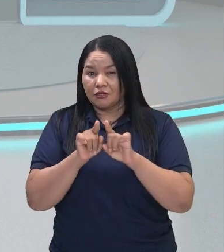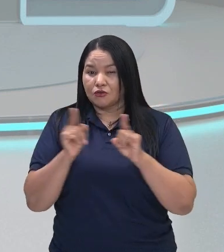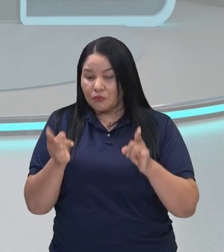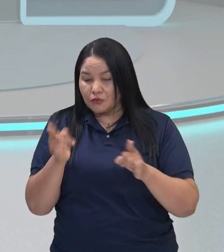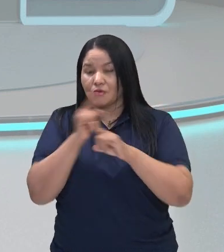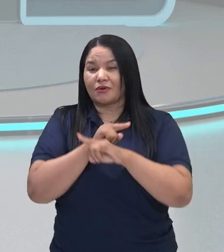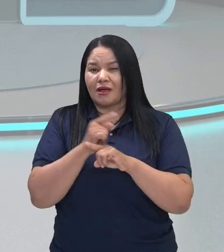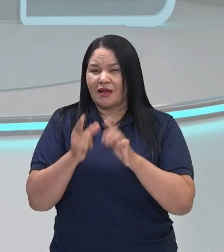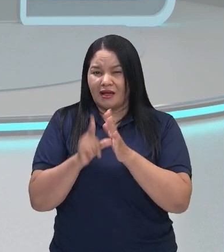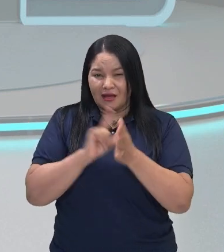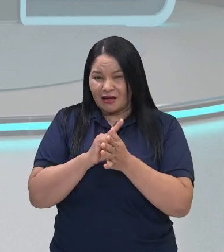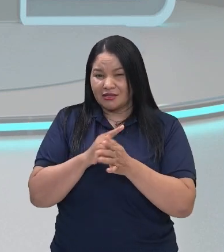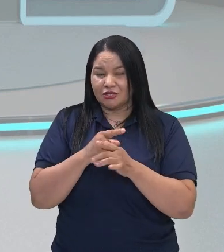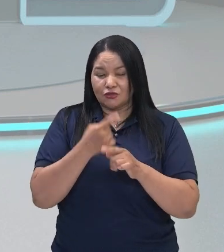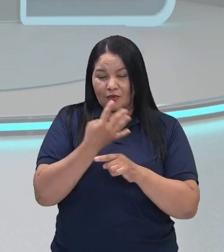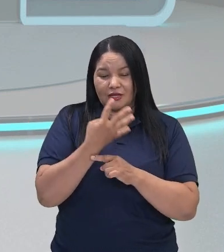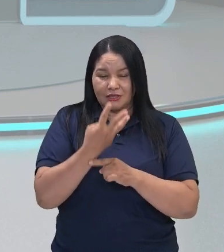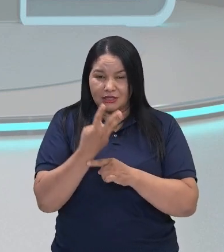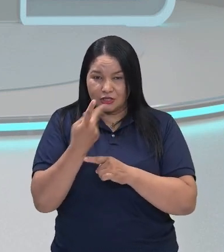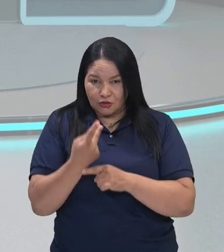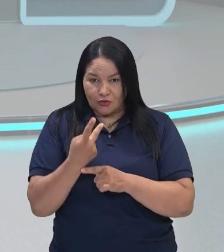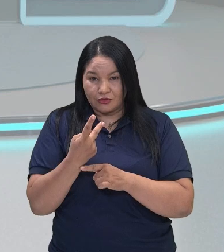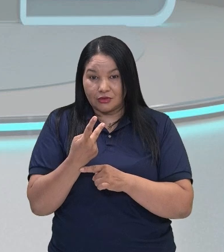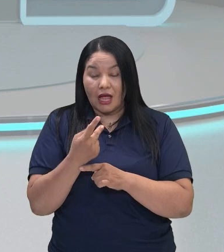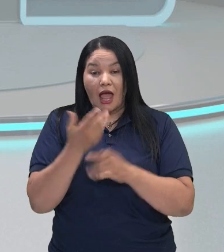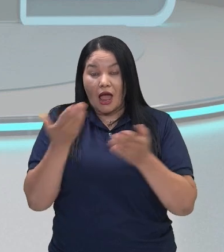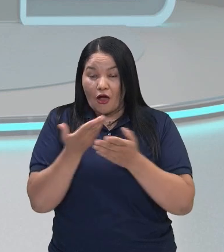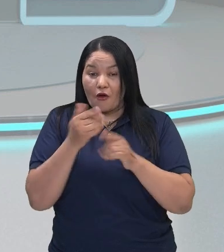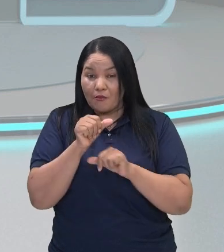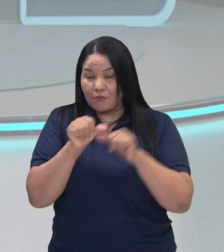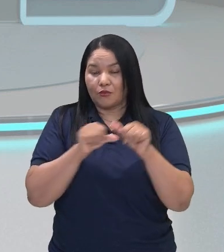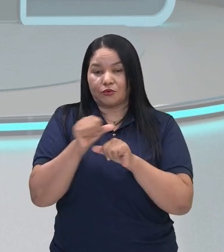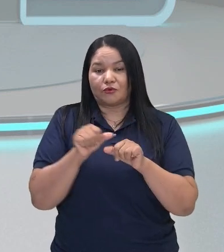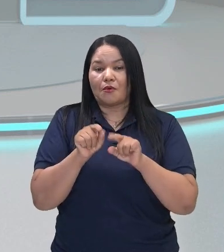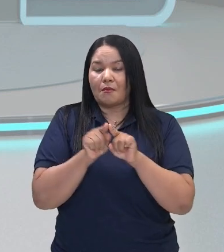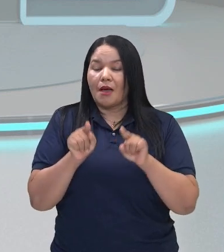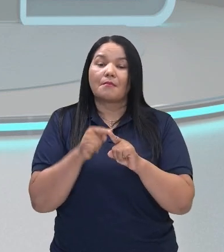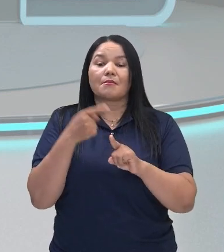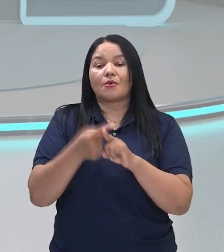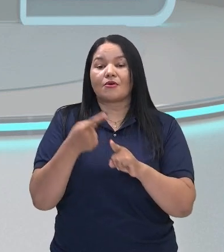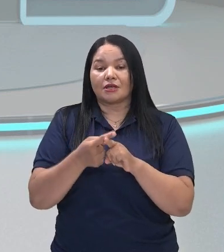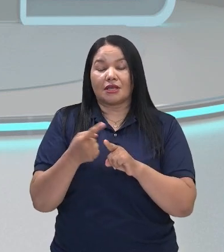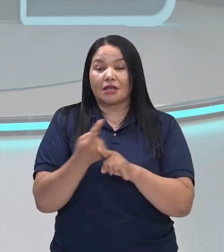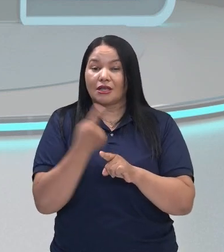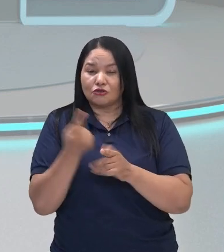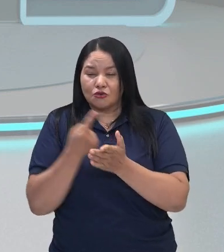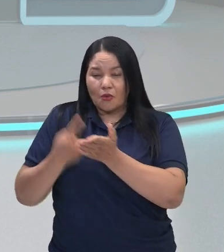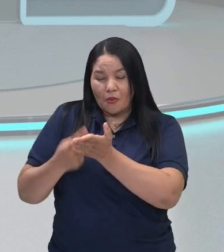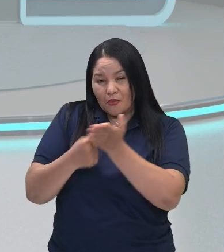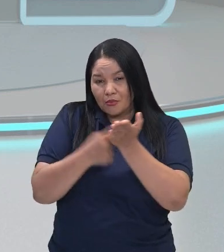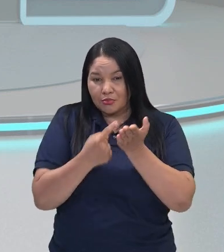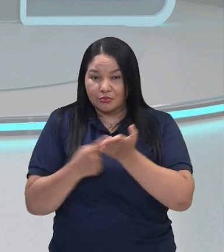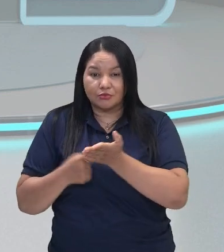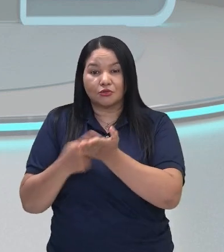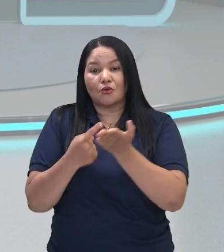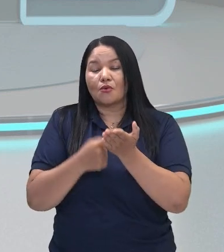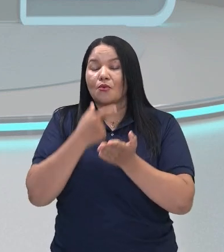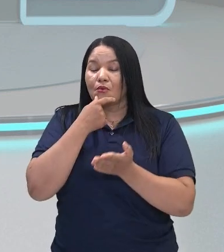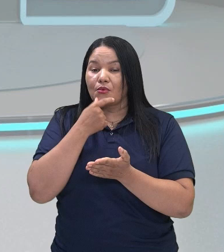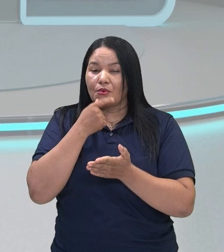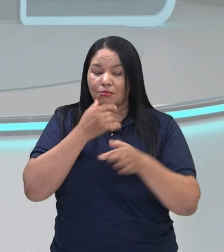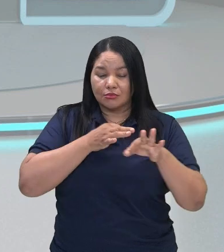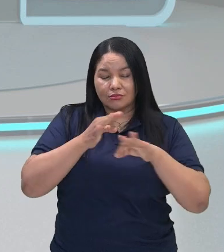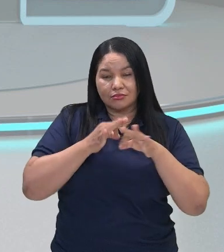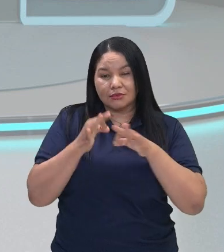como era antigamente em 432. Por quê? Isso foi um consenso que os homens